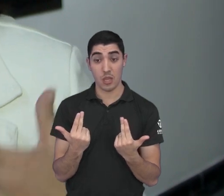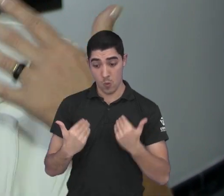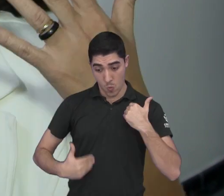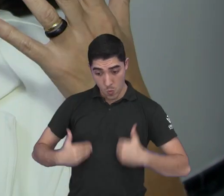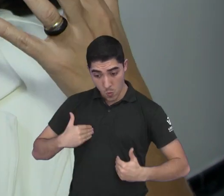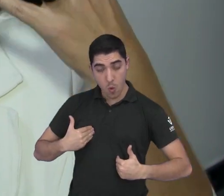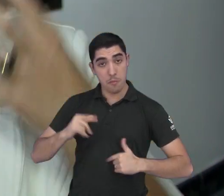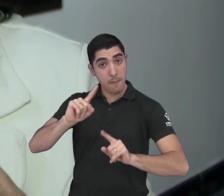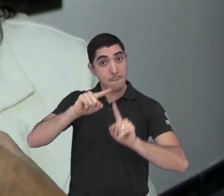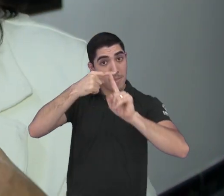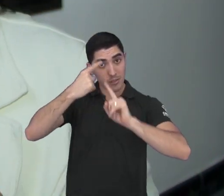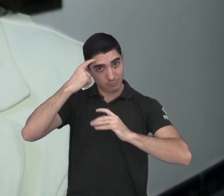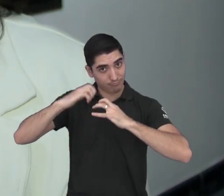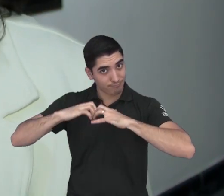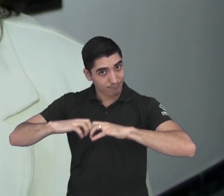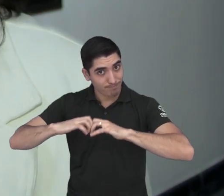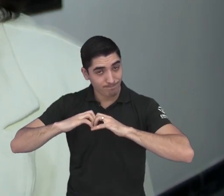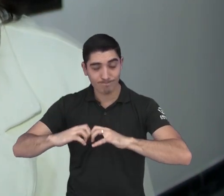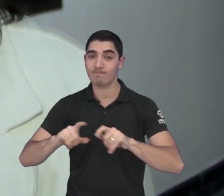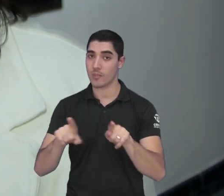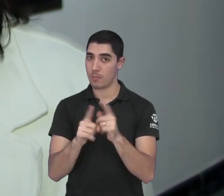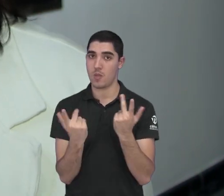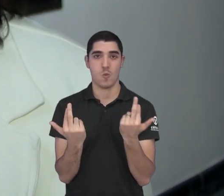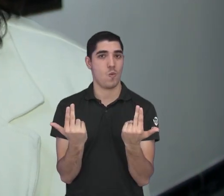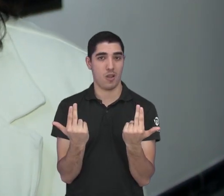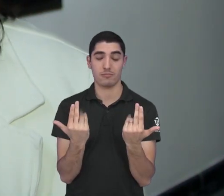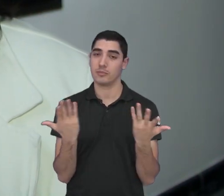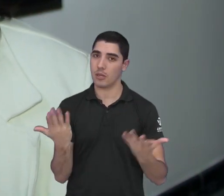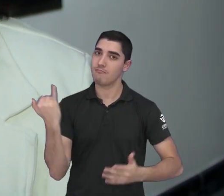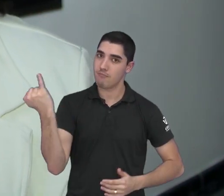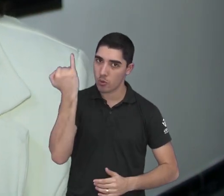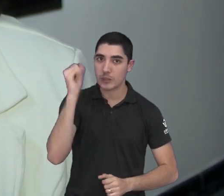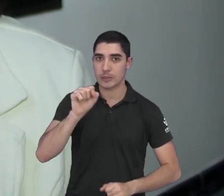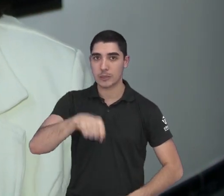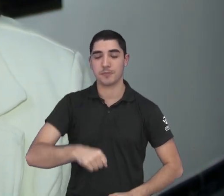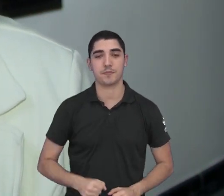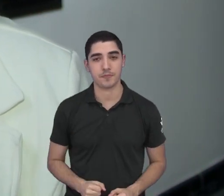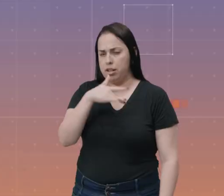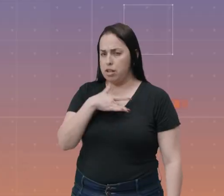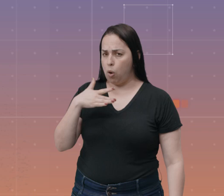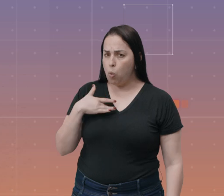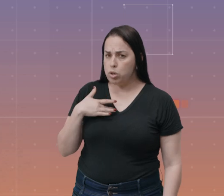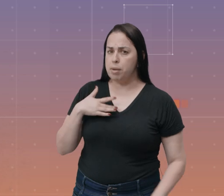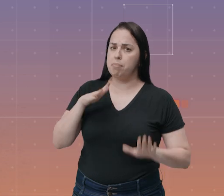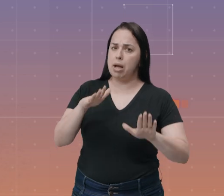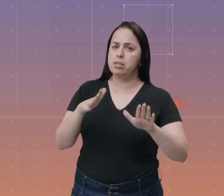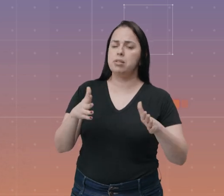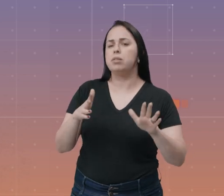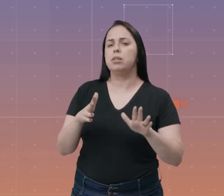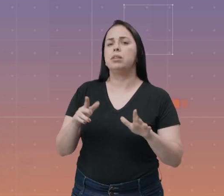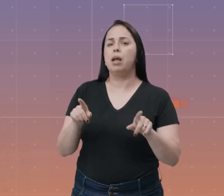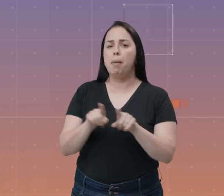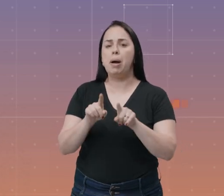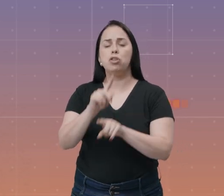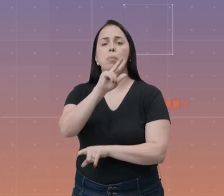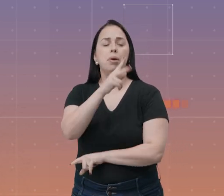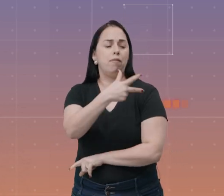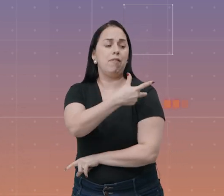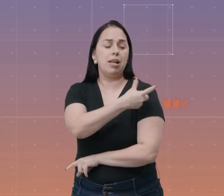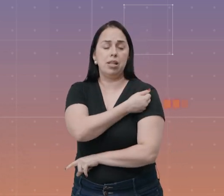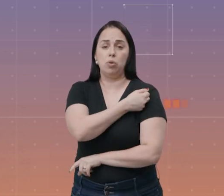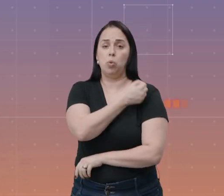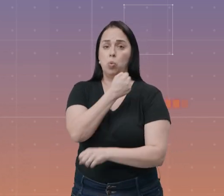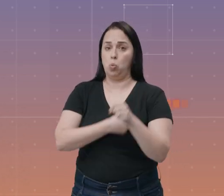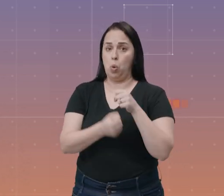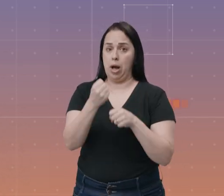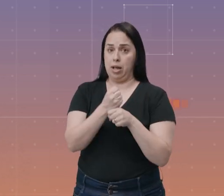desenvolve o corpo quanto o cognitivo, né? Então, é importantíssimo. Agora vamos falar sobre vacina. Porque